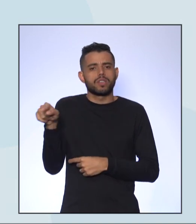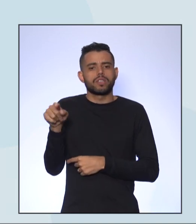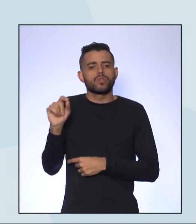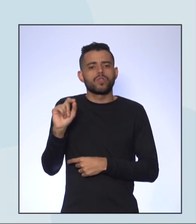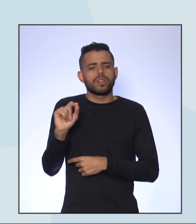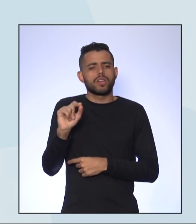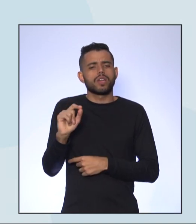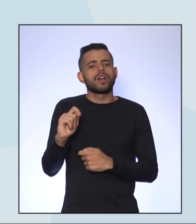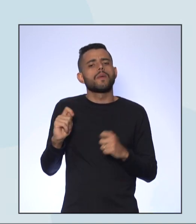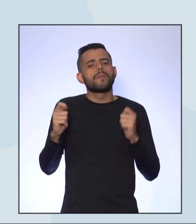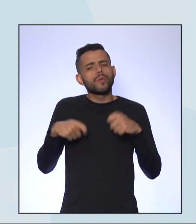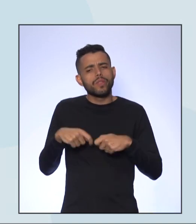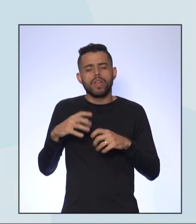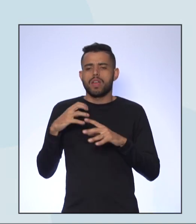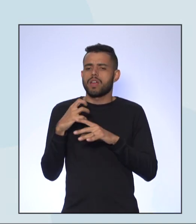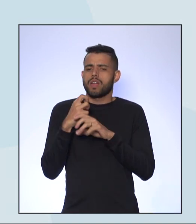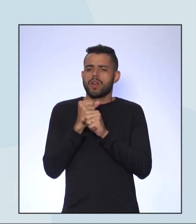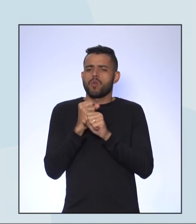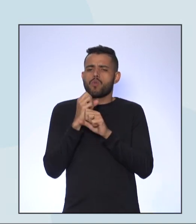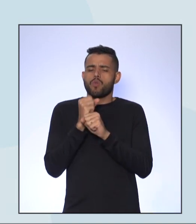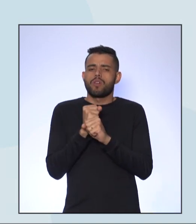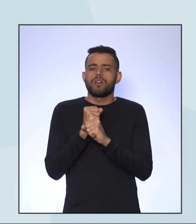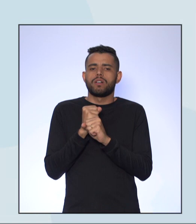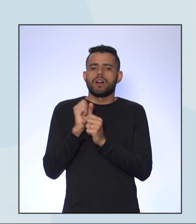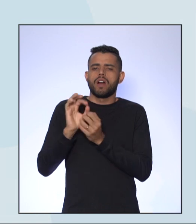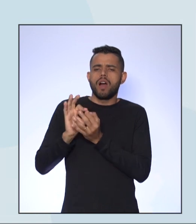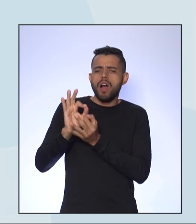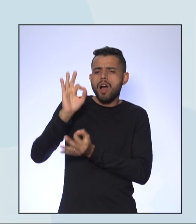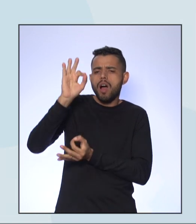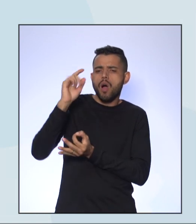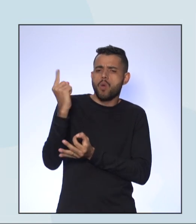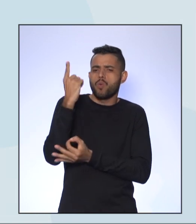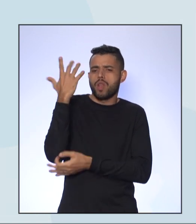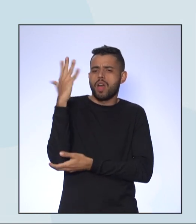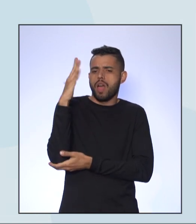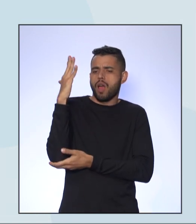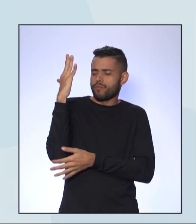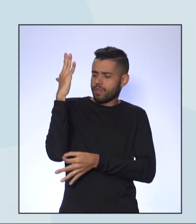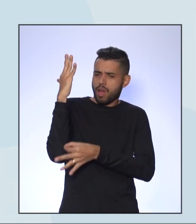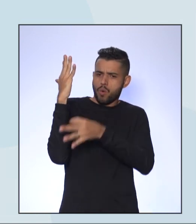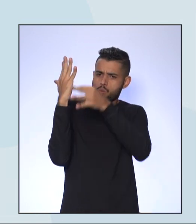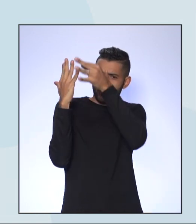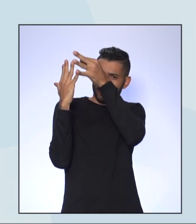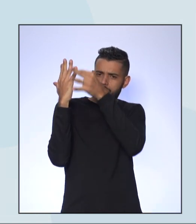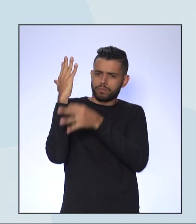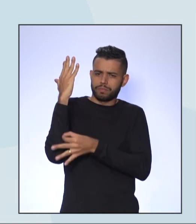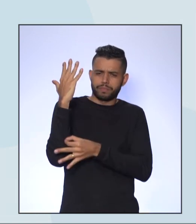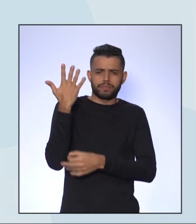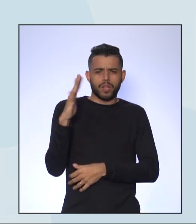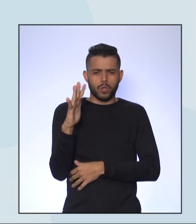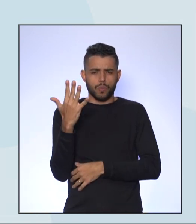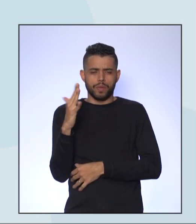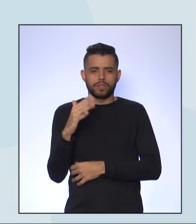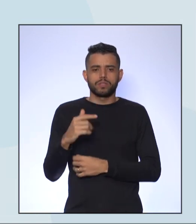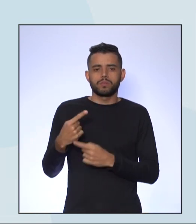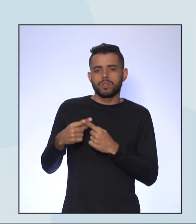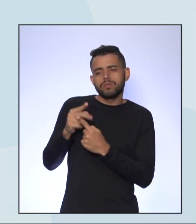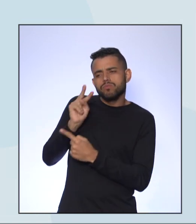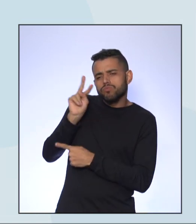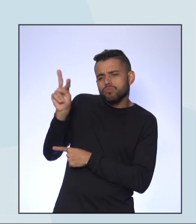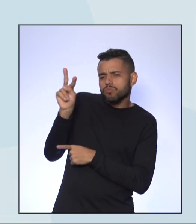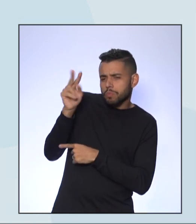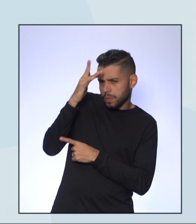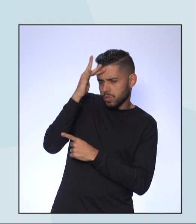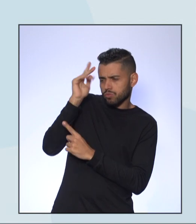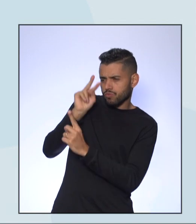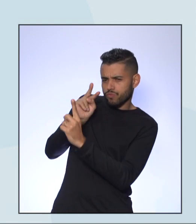a poderem calcular essa altura aproximada, cujo o observador está olhando